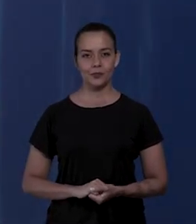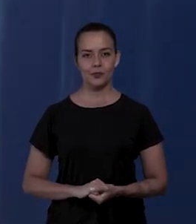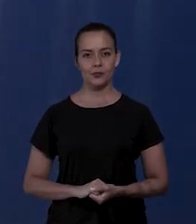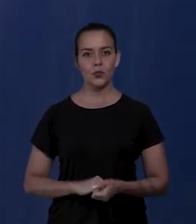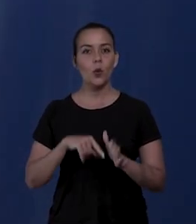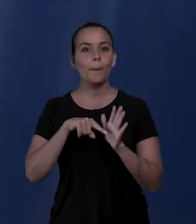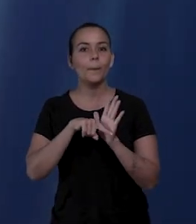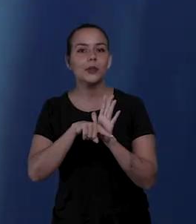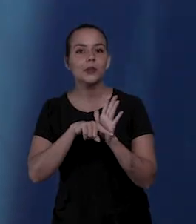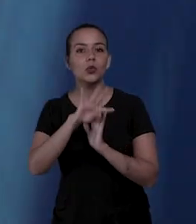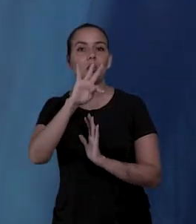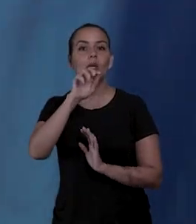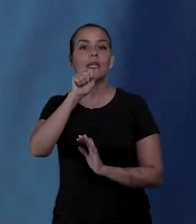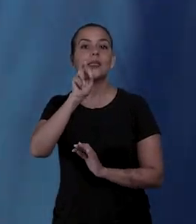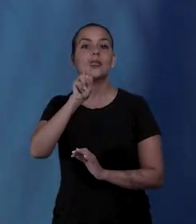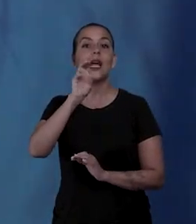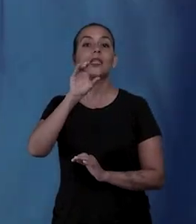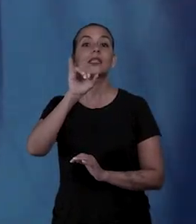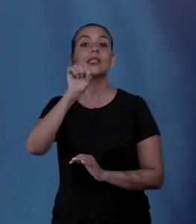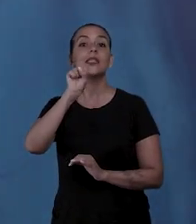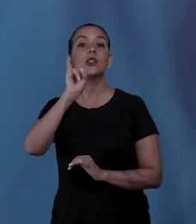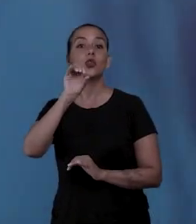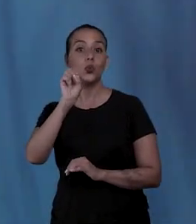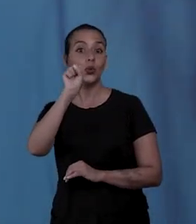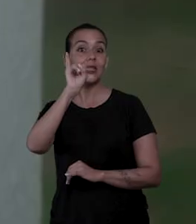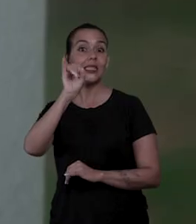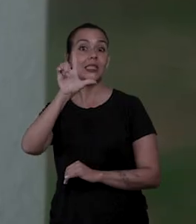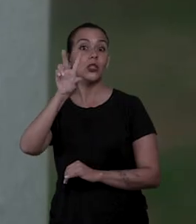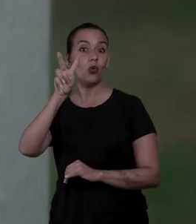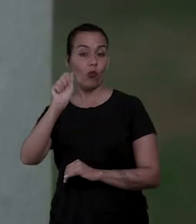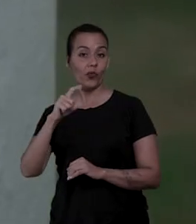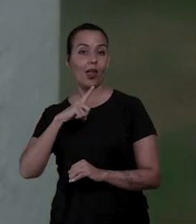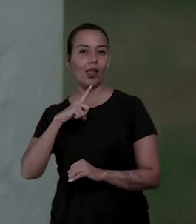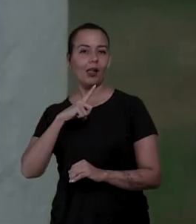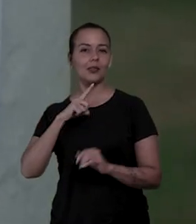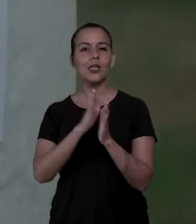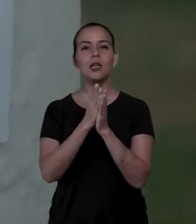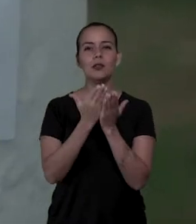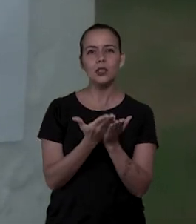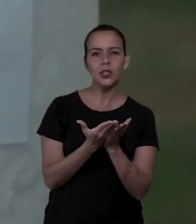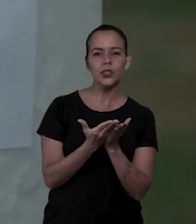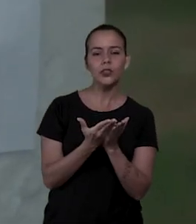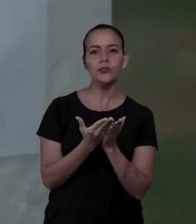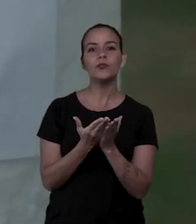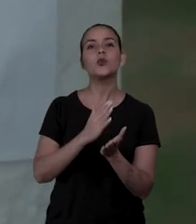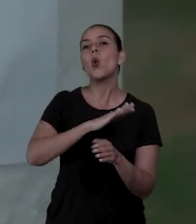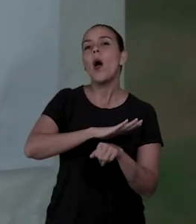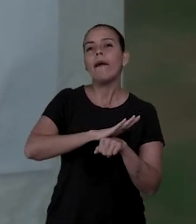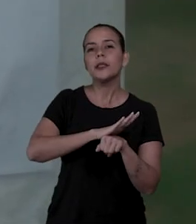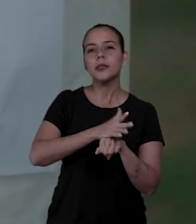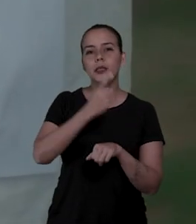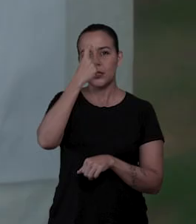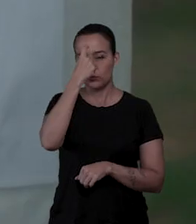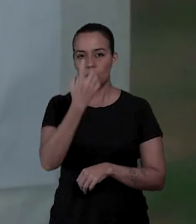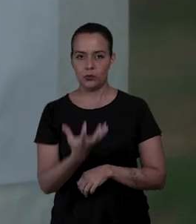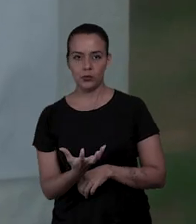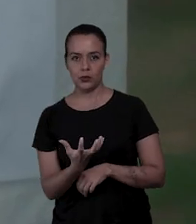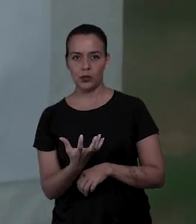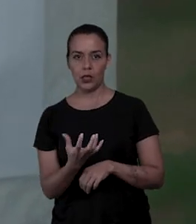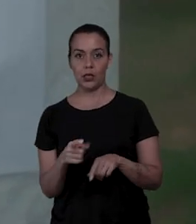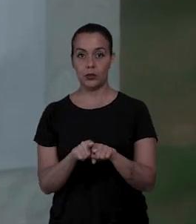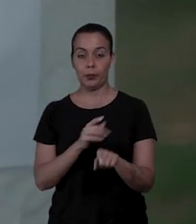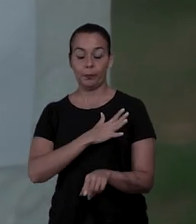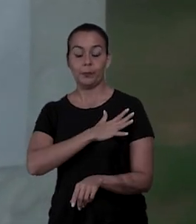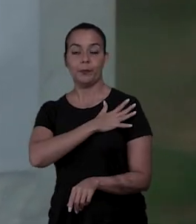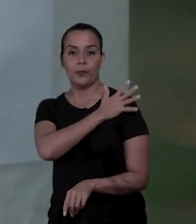jovem. Ao fundo, desfocados, faróis de carros em movimento. Colado em um poste, uma folha com a frase Identidade na O pesquisador Encruzilhada.